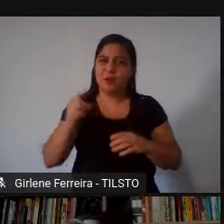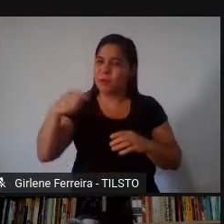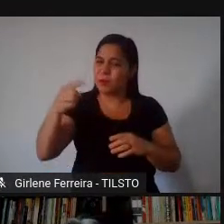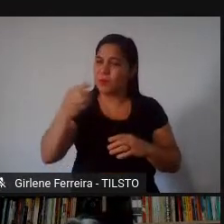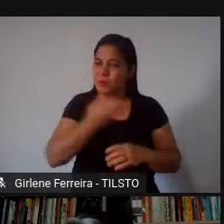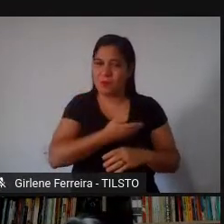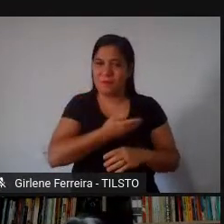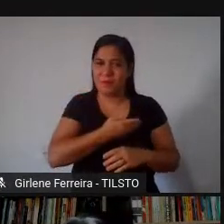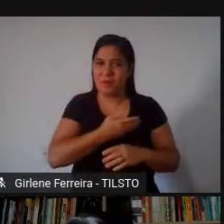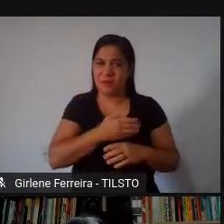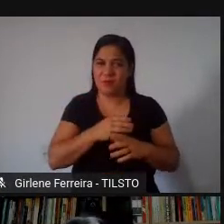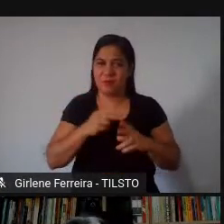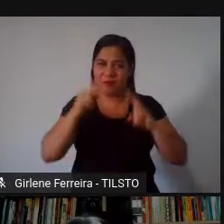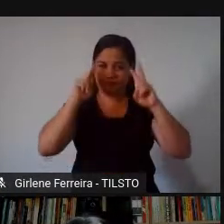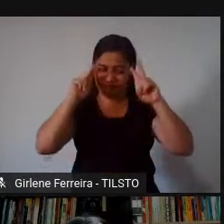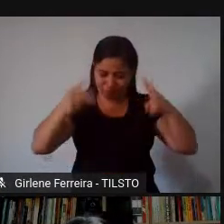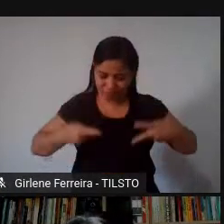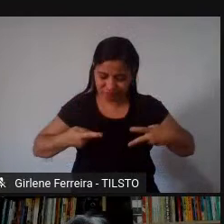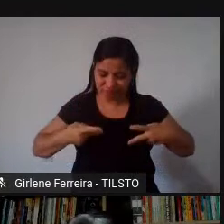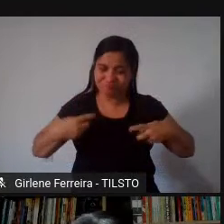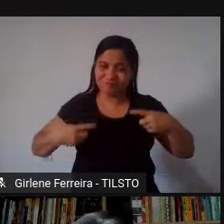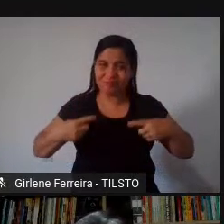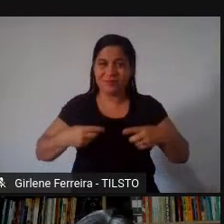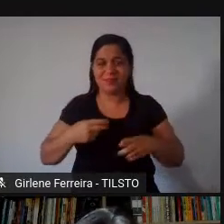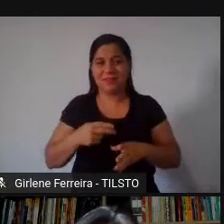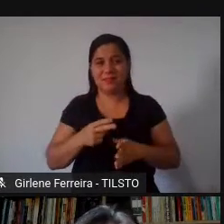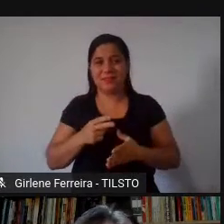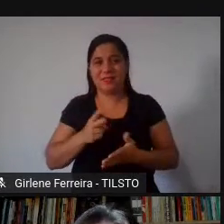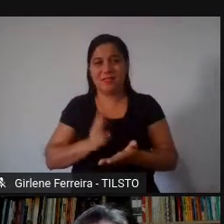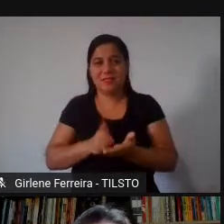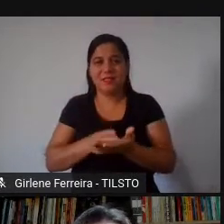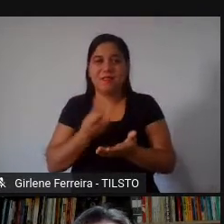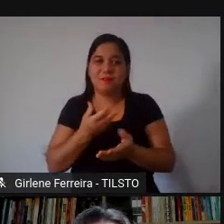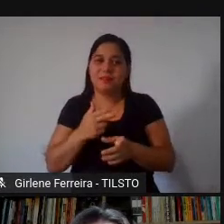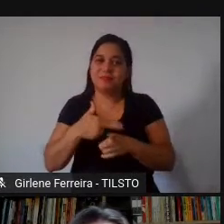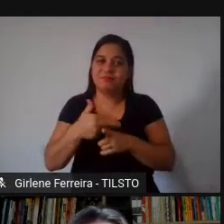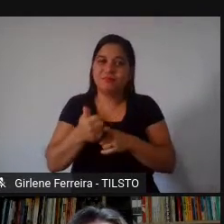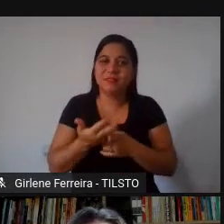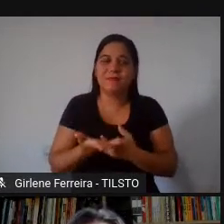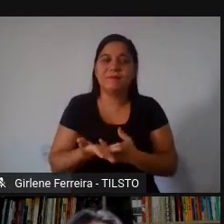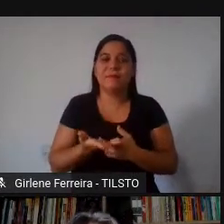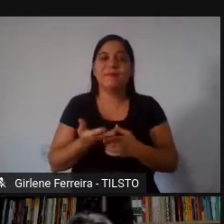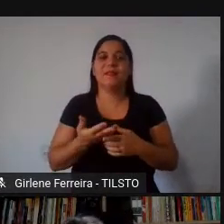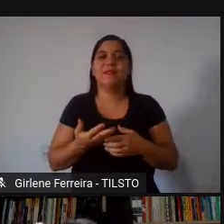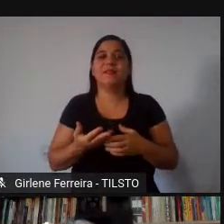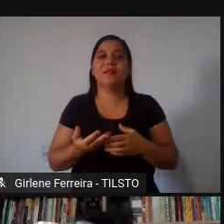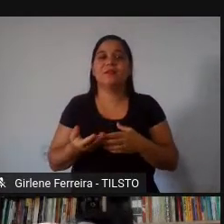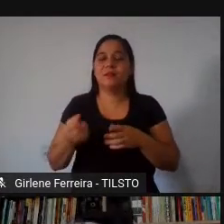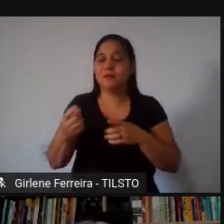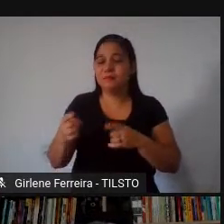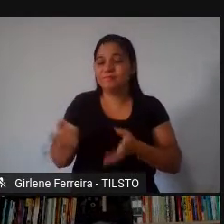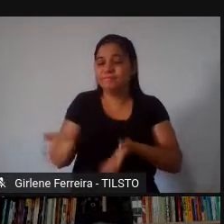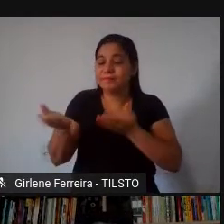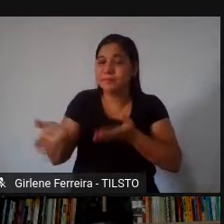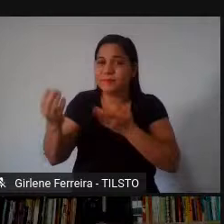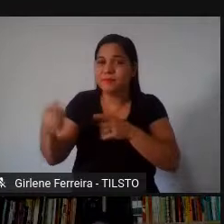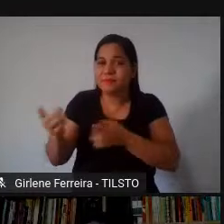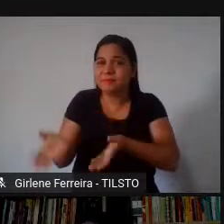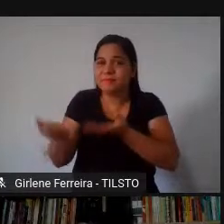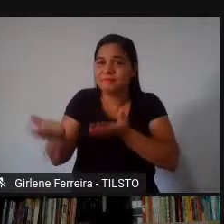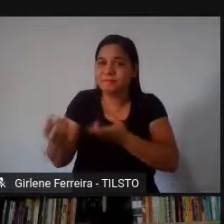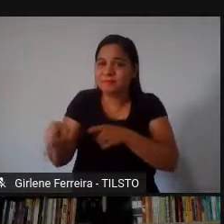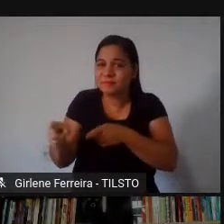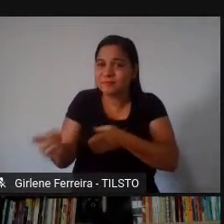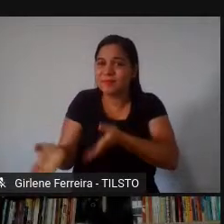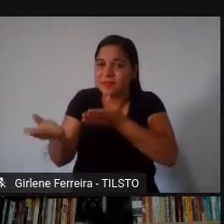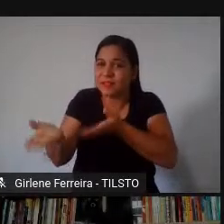mais, só que tudo isso depende de um ambiente que você estuda, que tem certos incentivos, né, então, se a gente